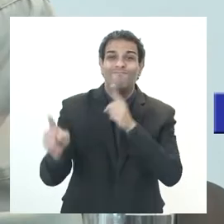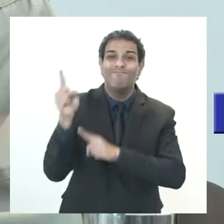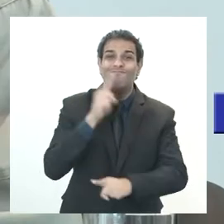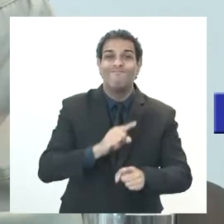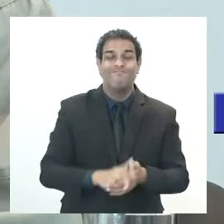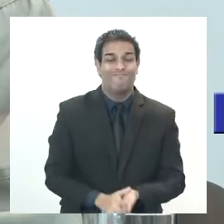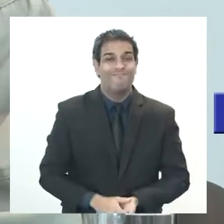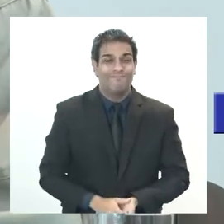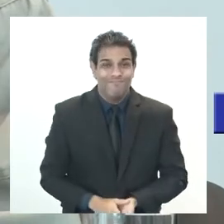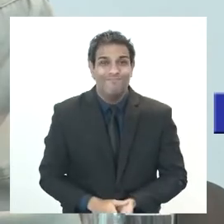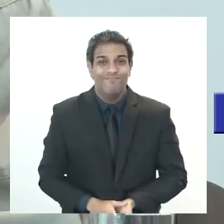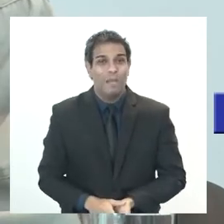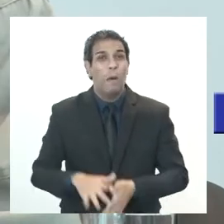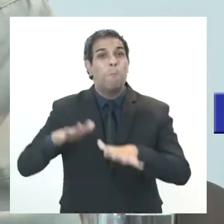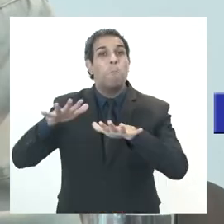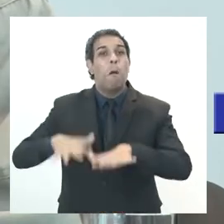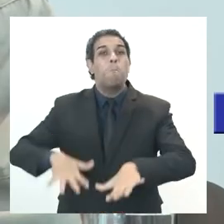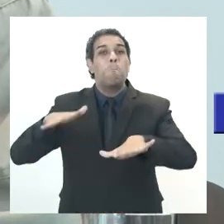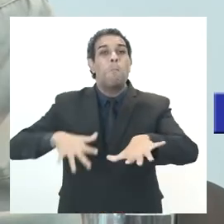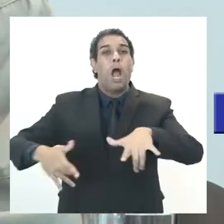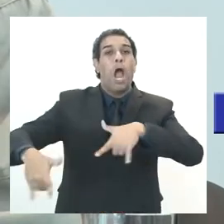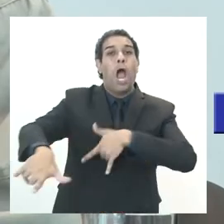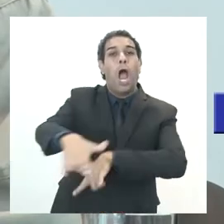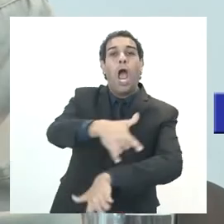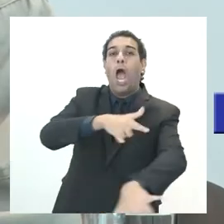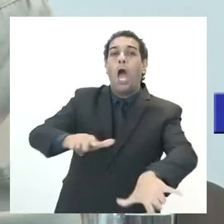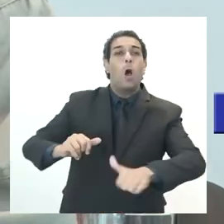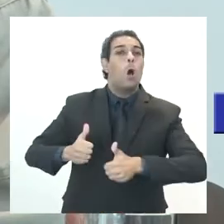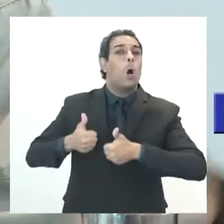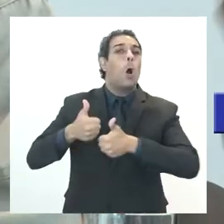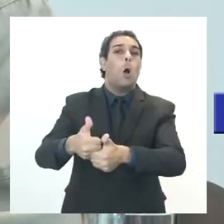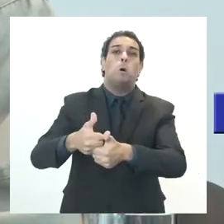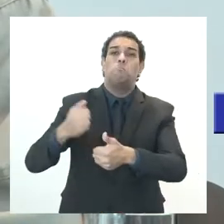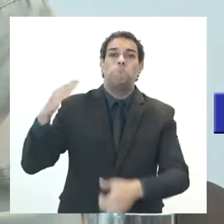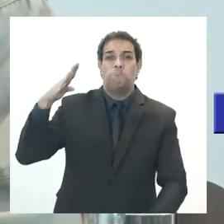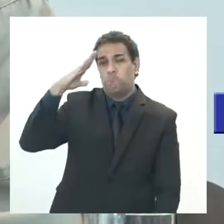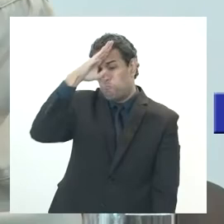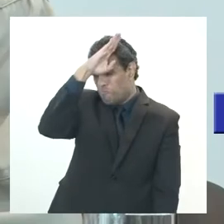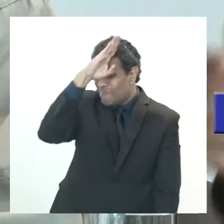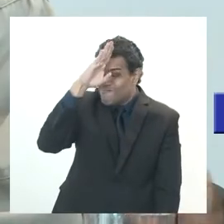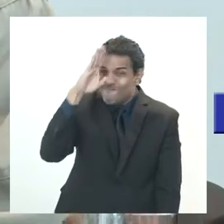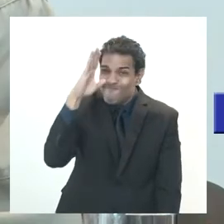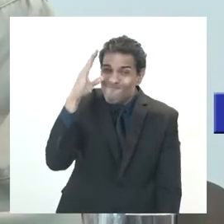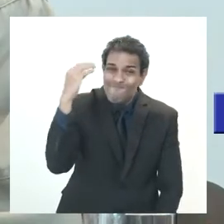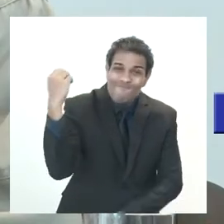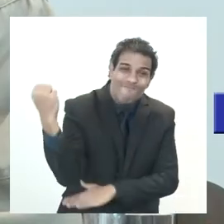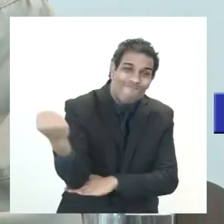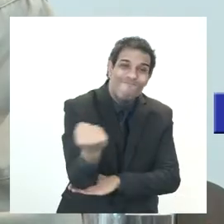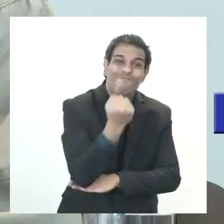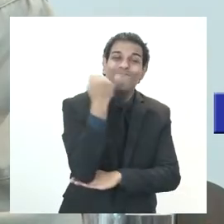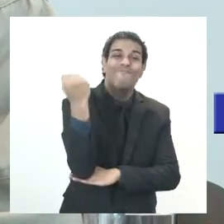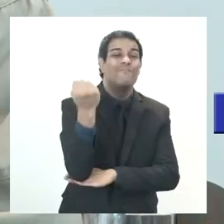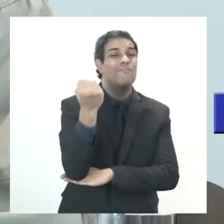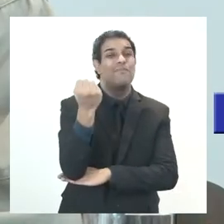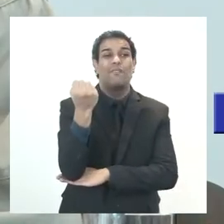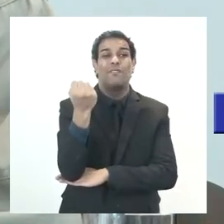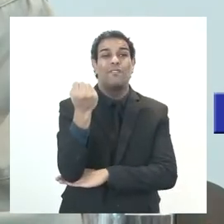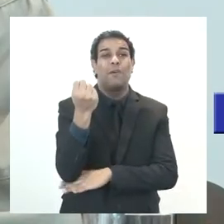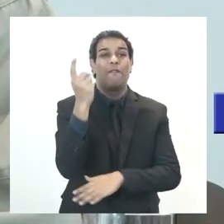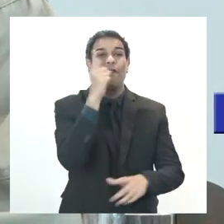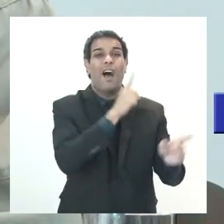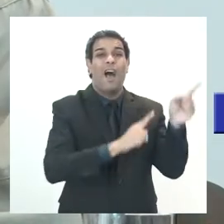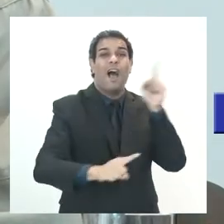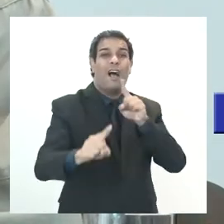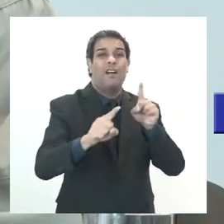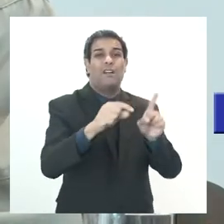como foi dita lá atrás ela continua avançando e de forma muito vergonhosamente para toda a sociedade